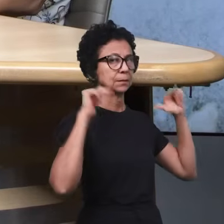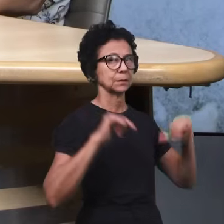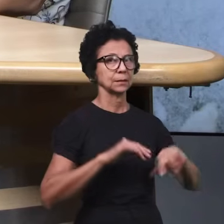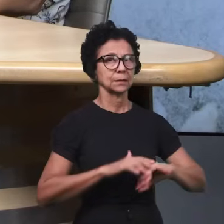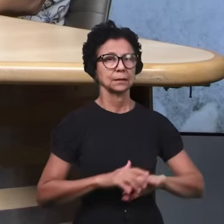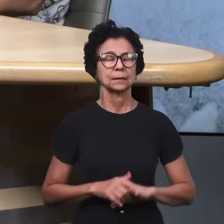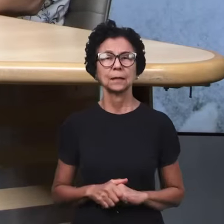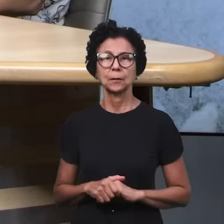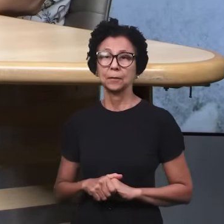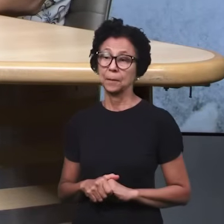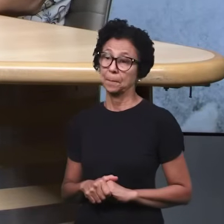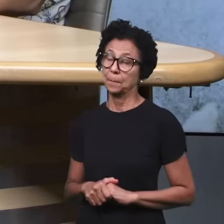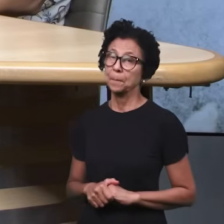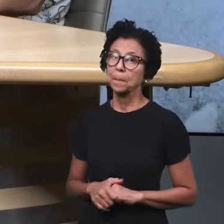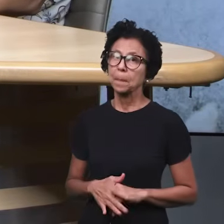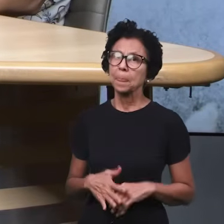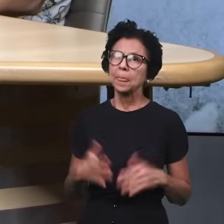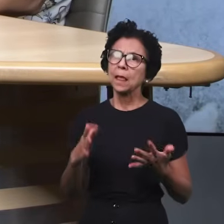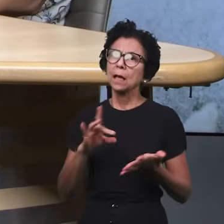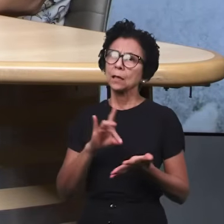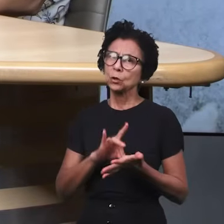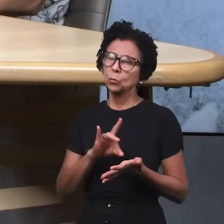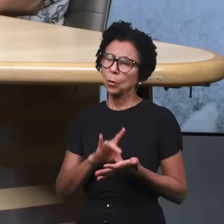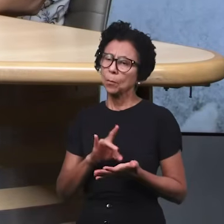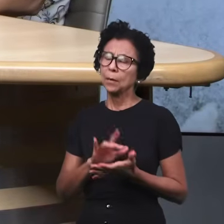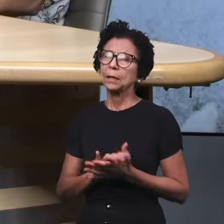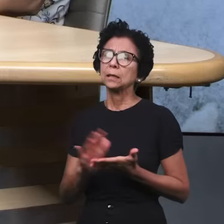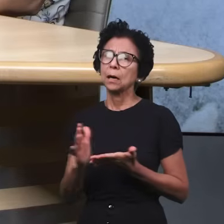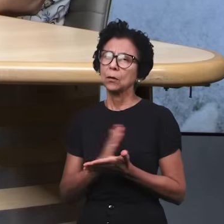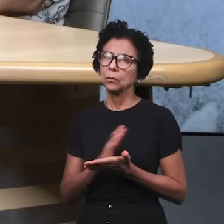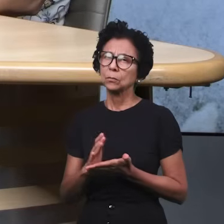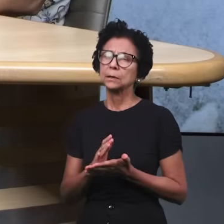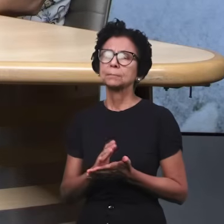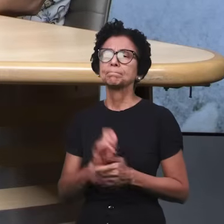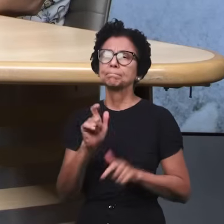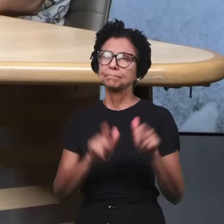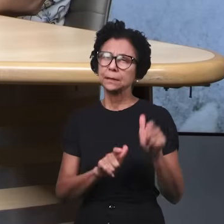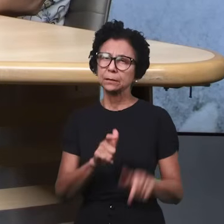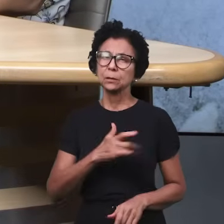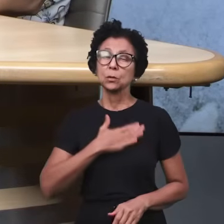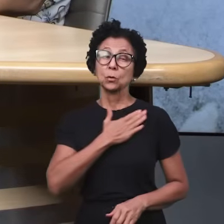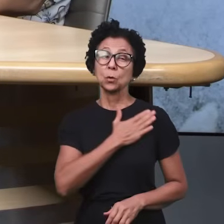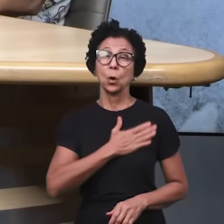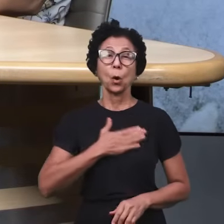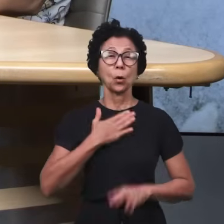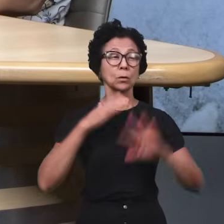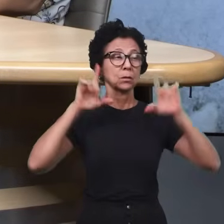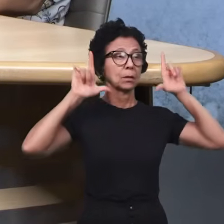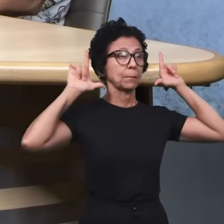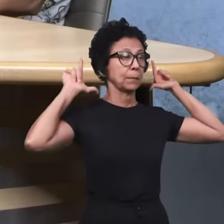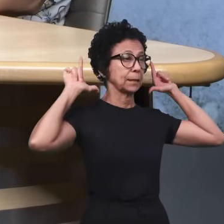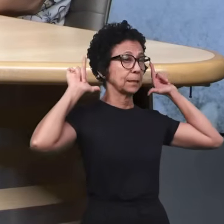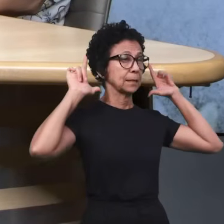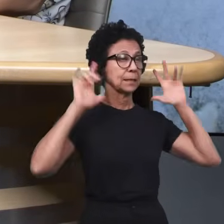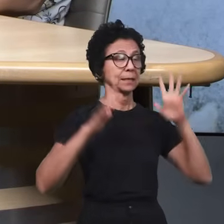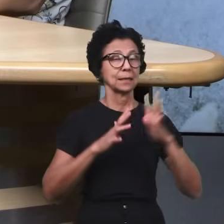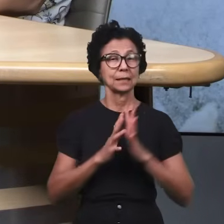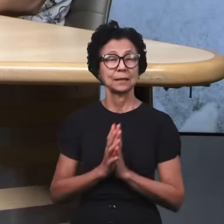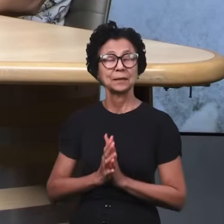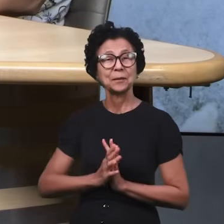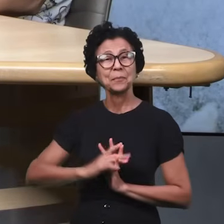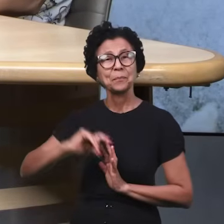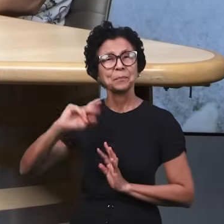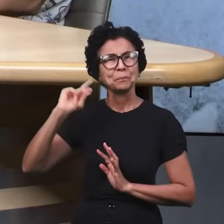que é muito atual que se chama ostentação, né? E nesse contexto histórico, o que era o frisado dos cabelos? Eram